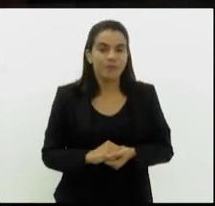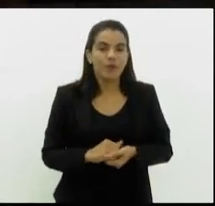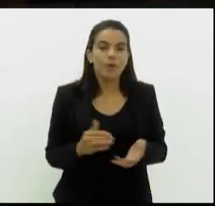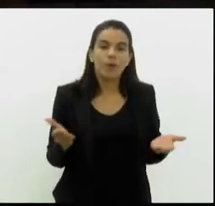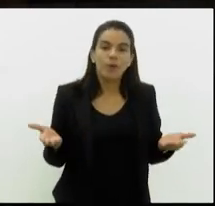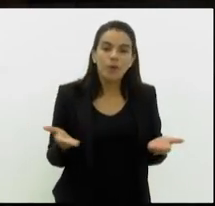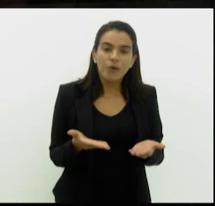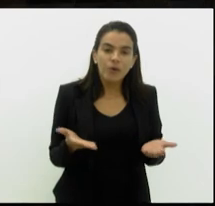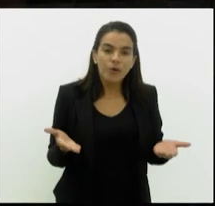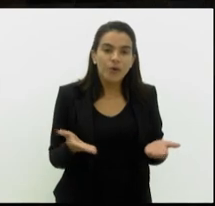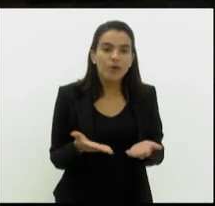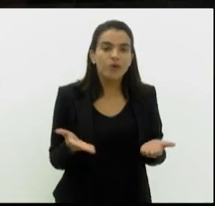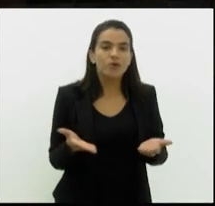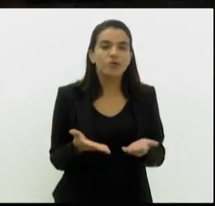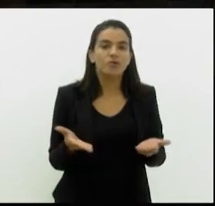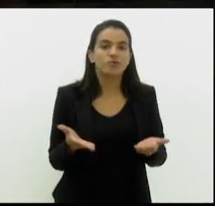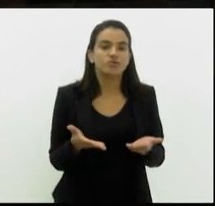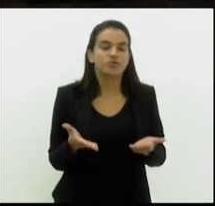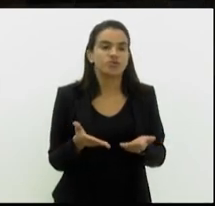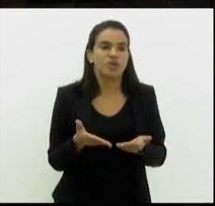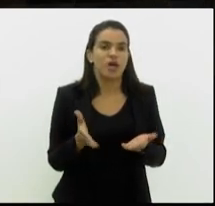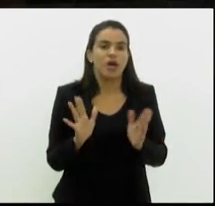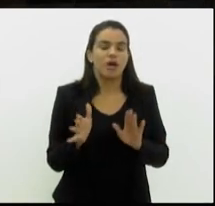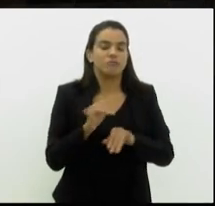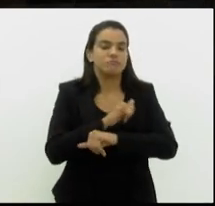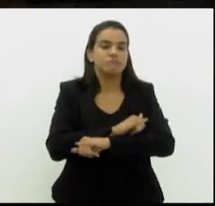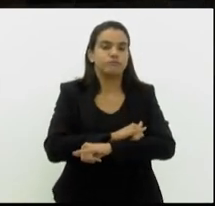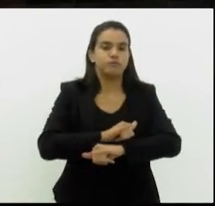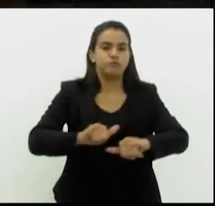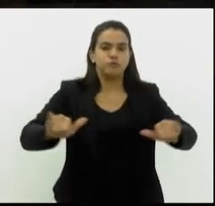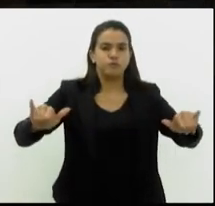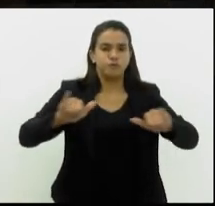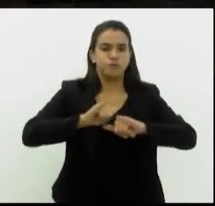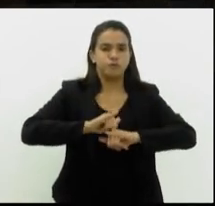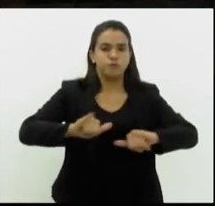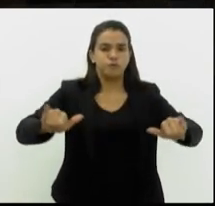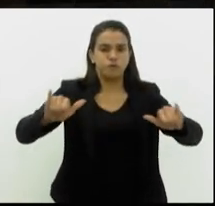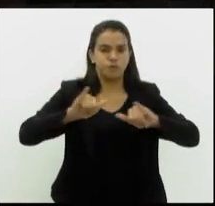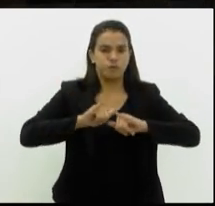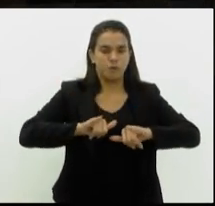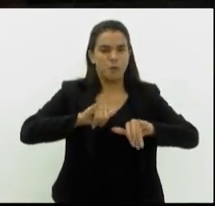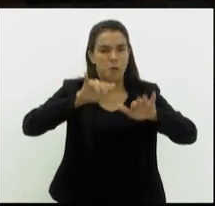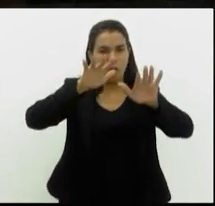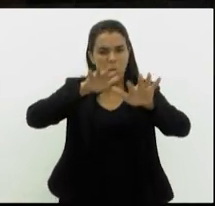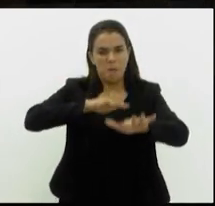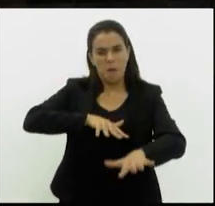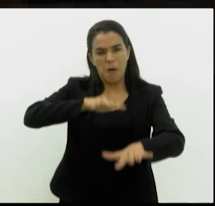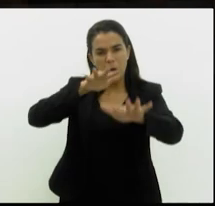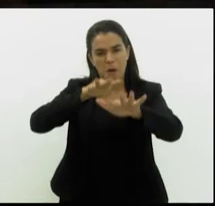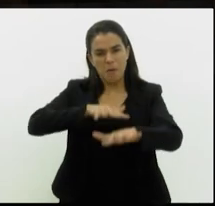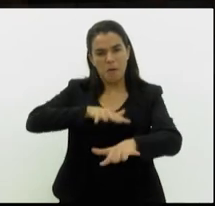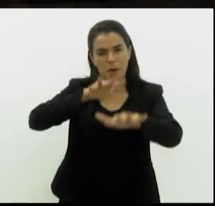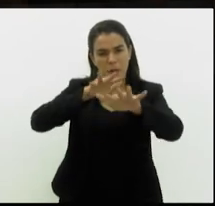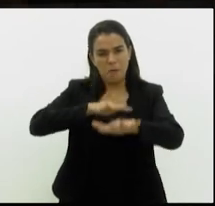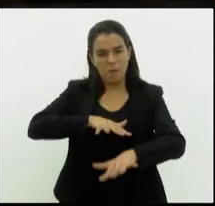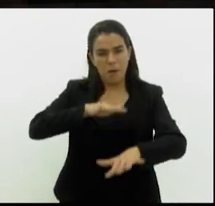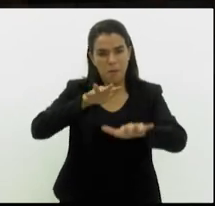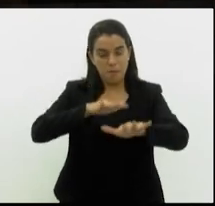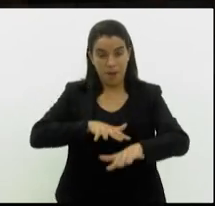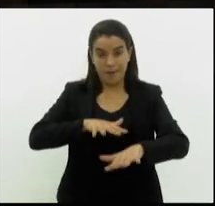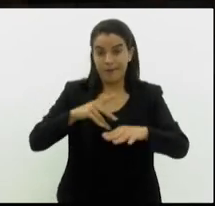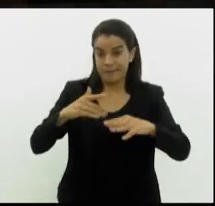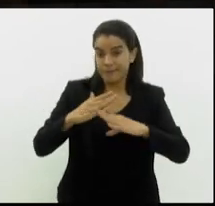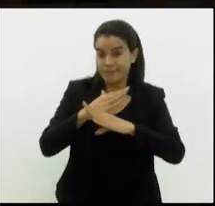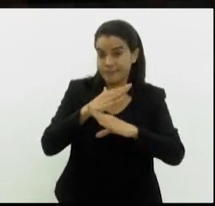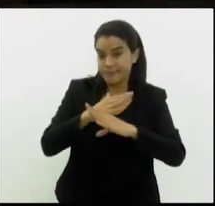hoje está anunciada justas manifestações na cidade do